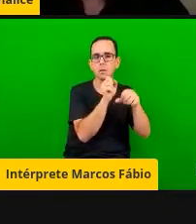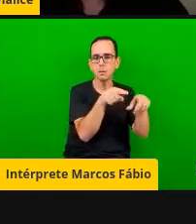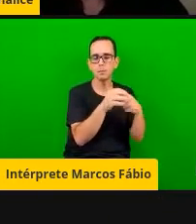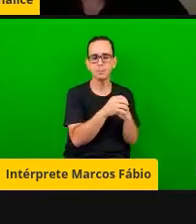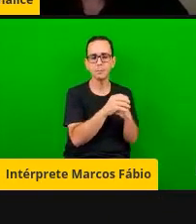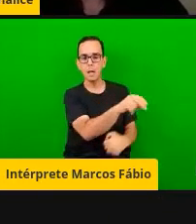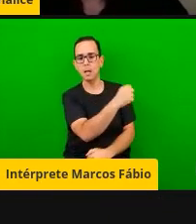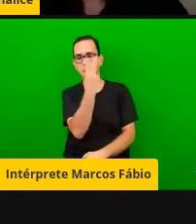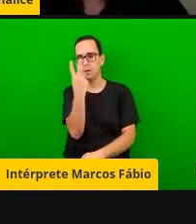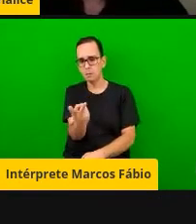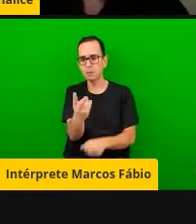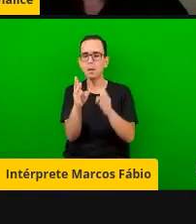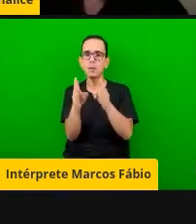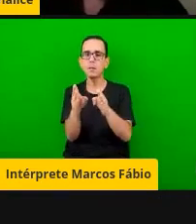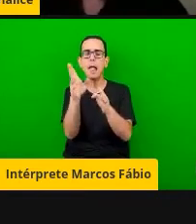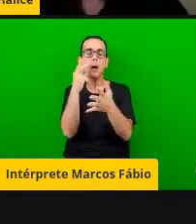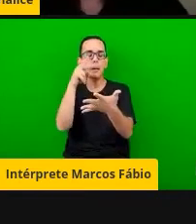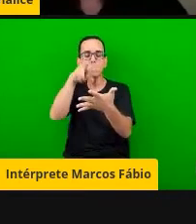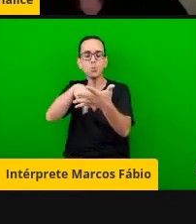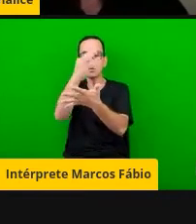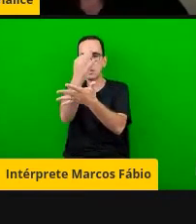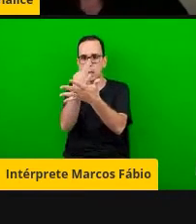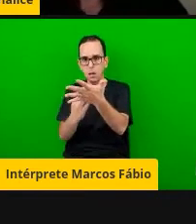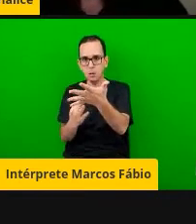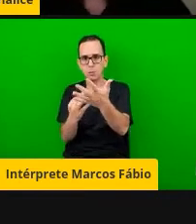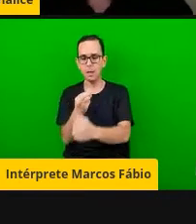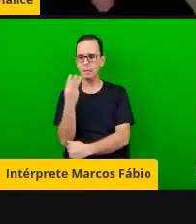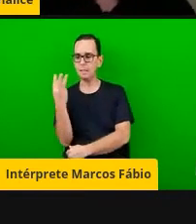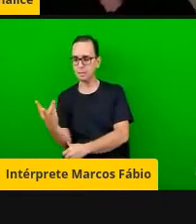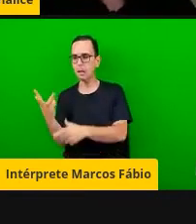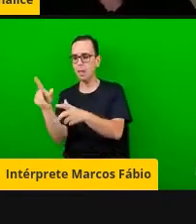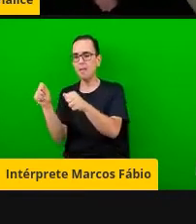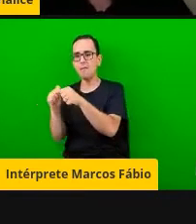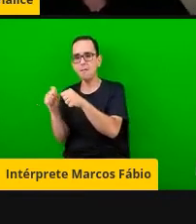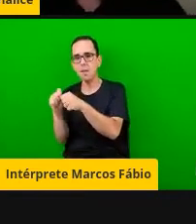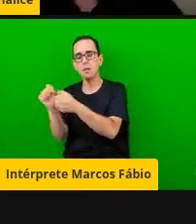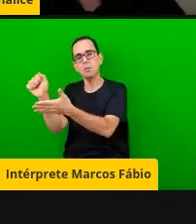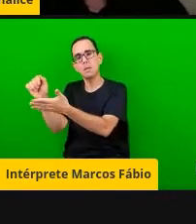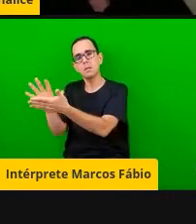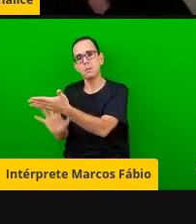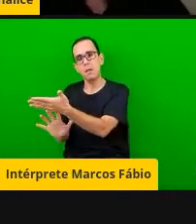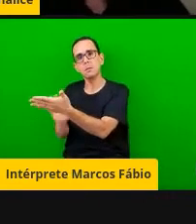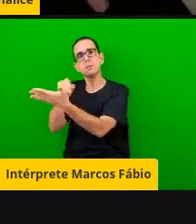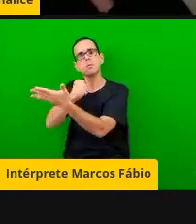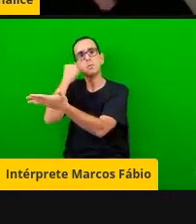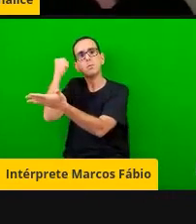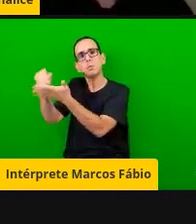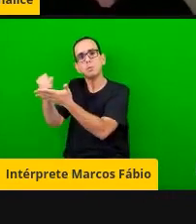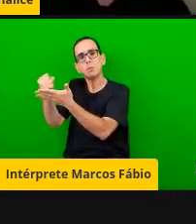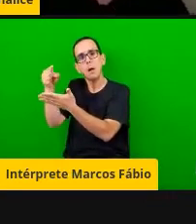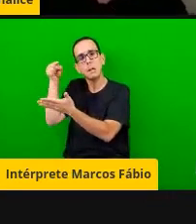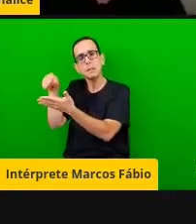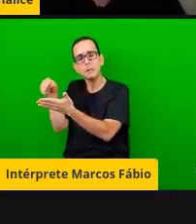segunda parte é a leitura de um texto, e a terceira é a produção, né, de algum documento que desse mesmo texto, vocês